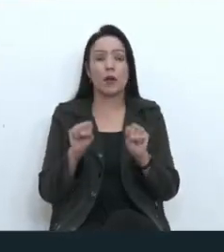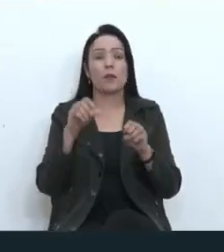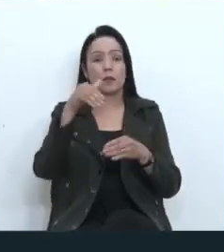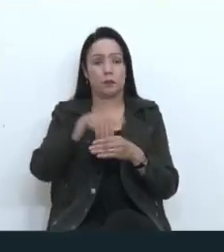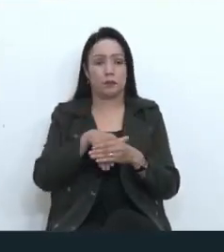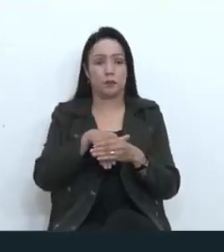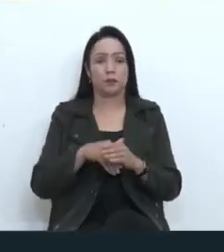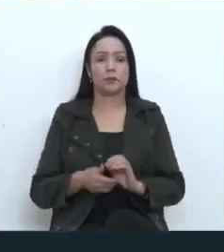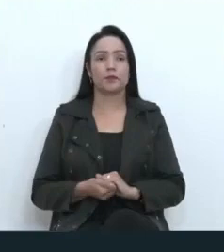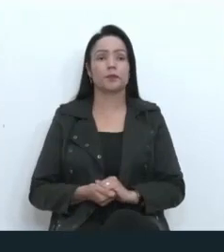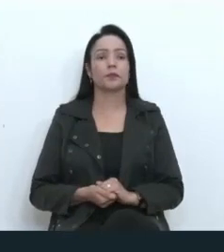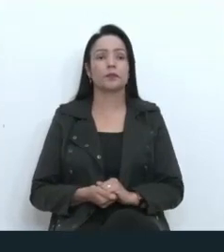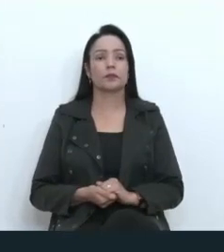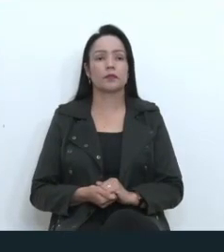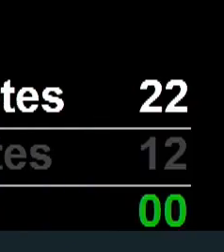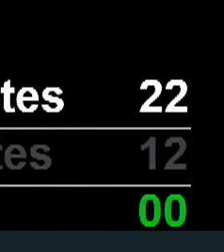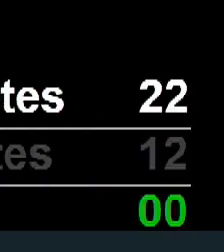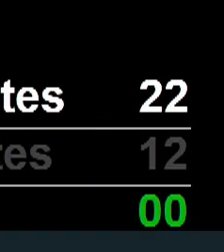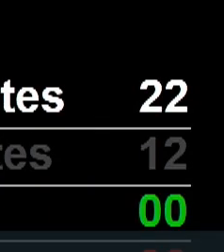eletrônico